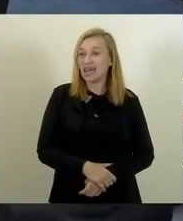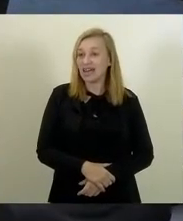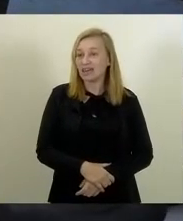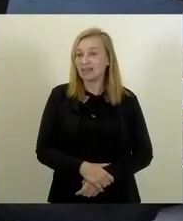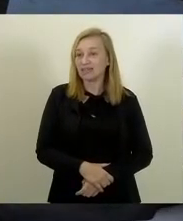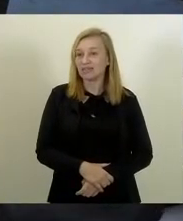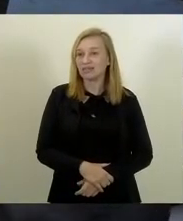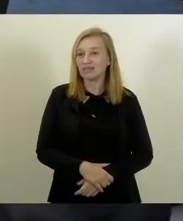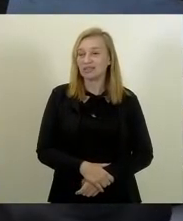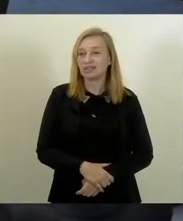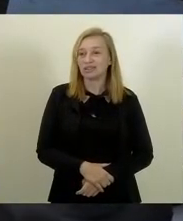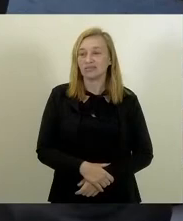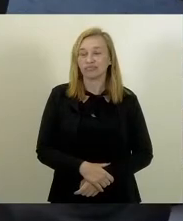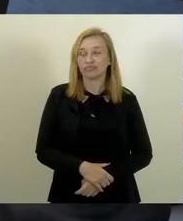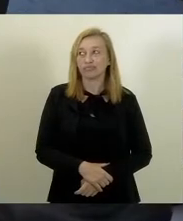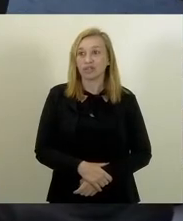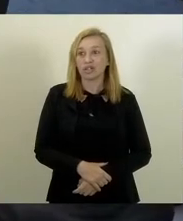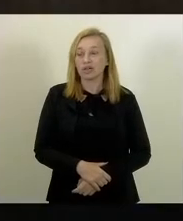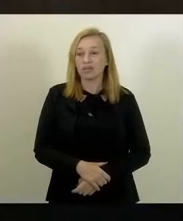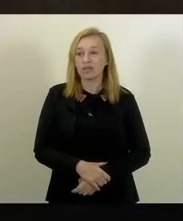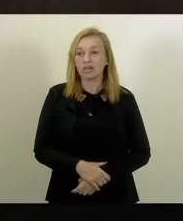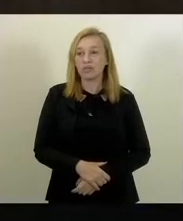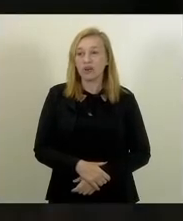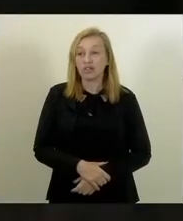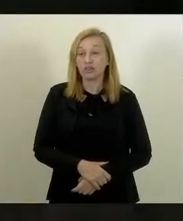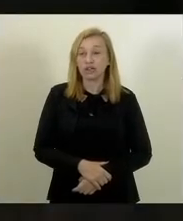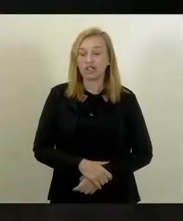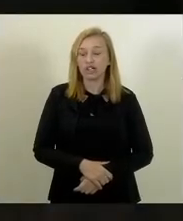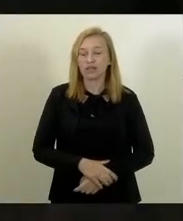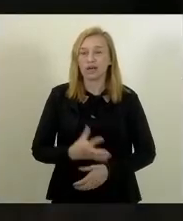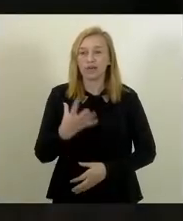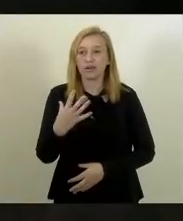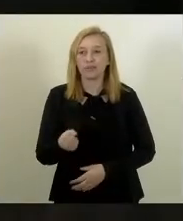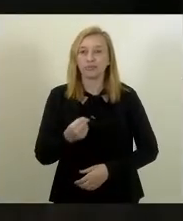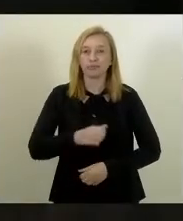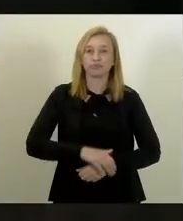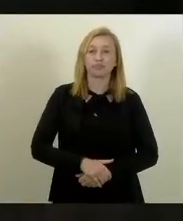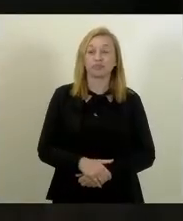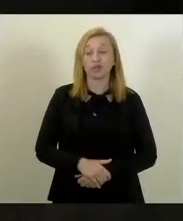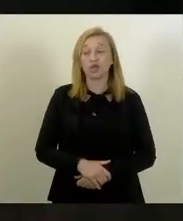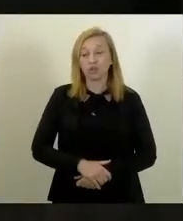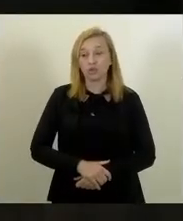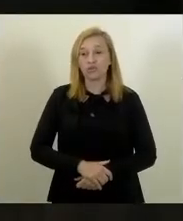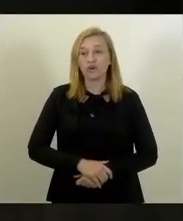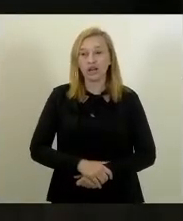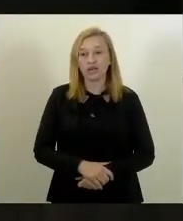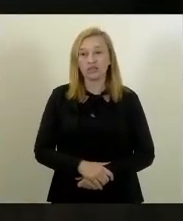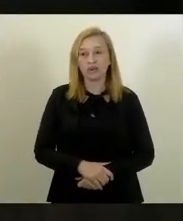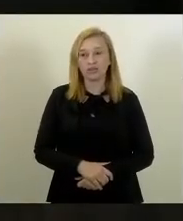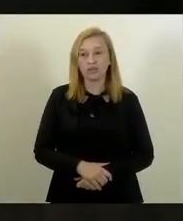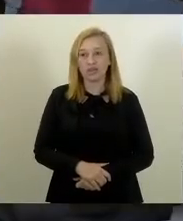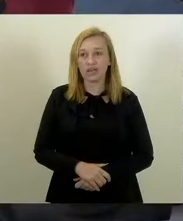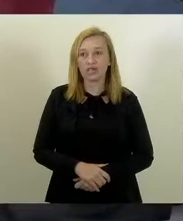Por favor, deputada. Parecer favorável. Pela Comissão de Tributação, deputado Luiz